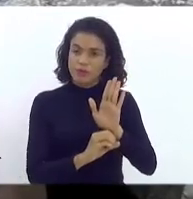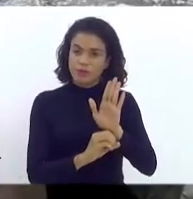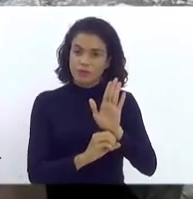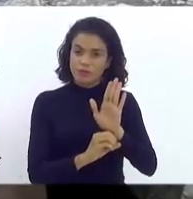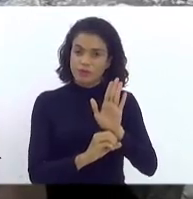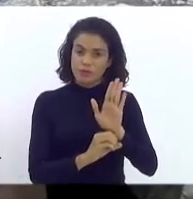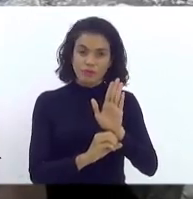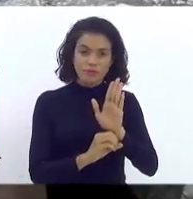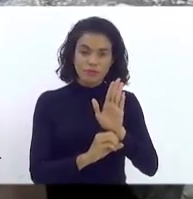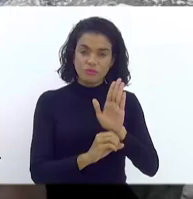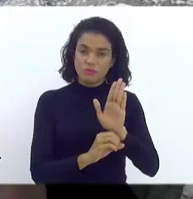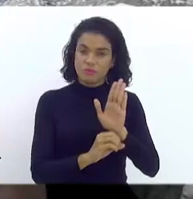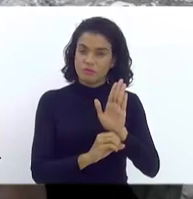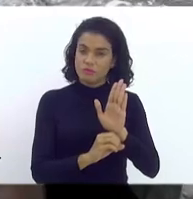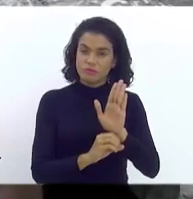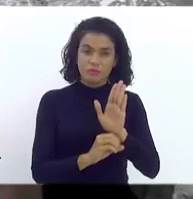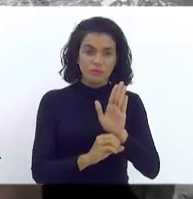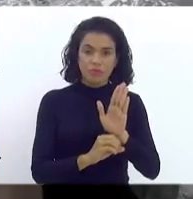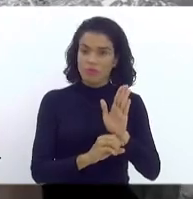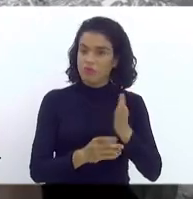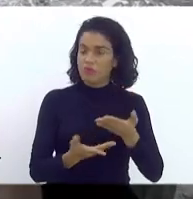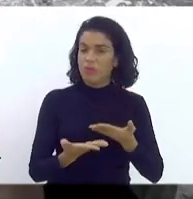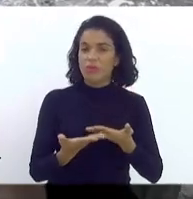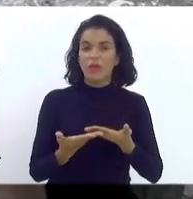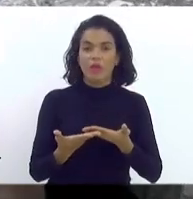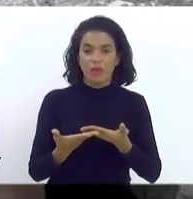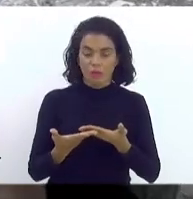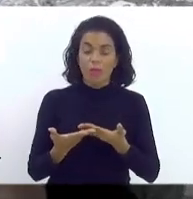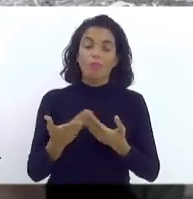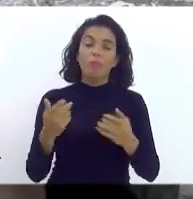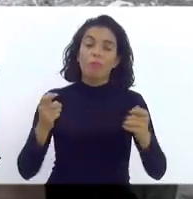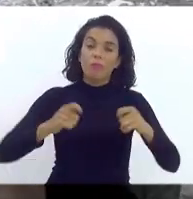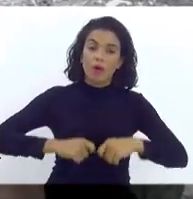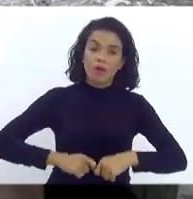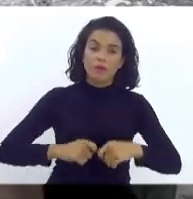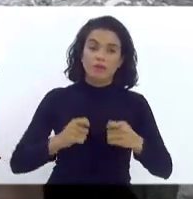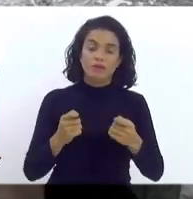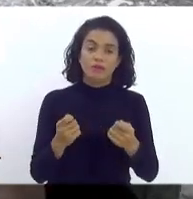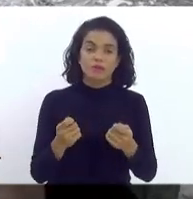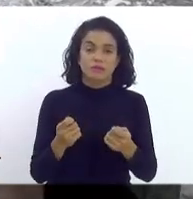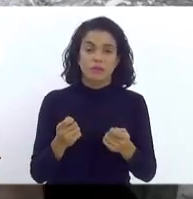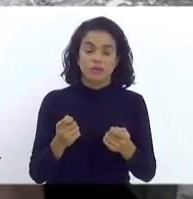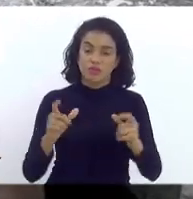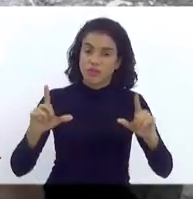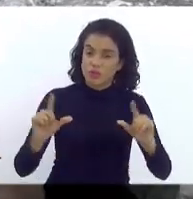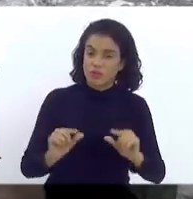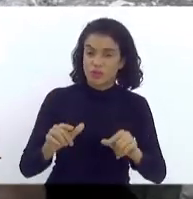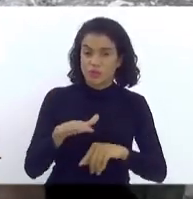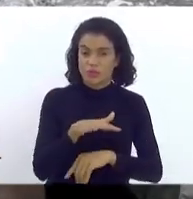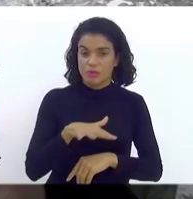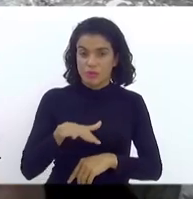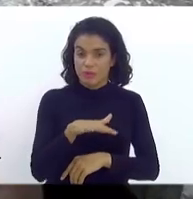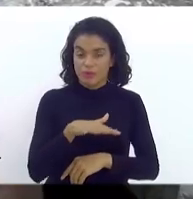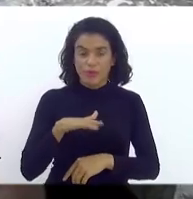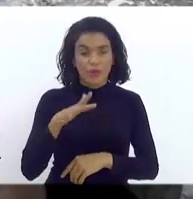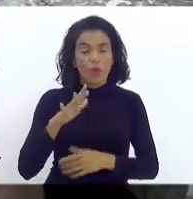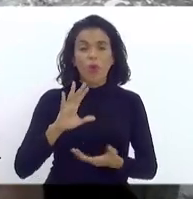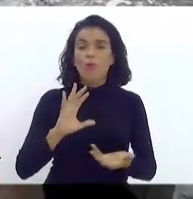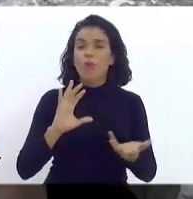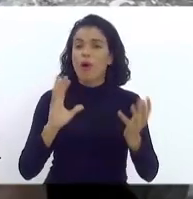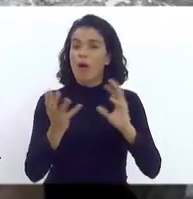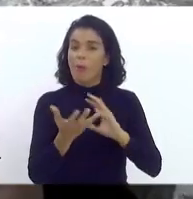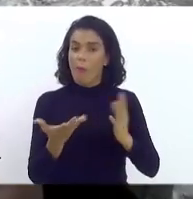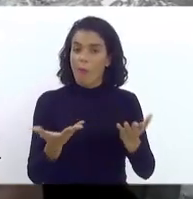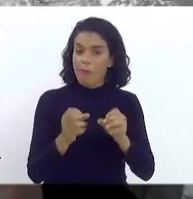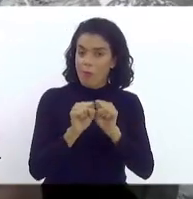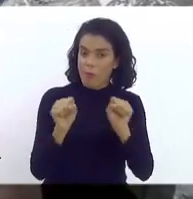sindicato das inspeções possa dirimir essa situação, como é que acontece esse sistema